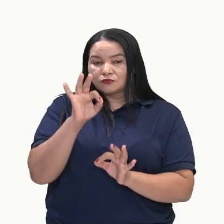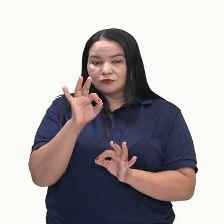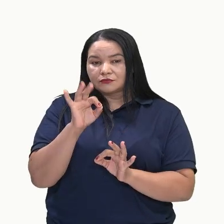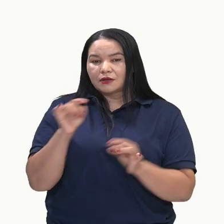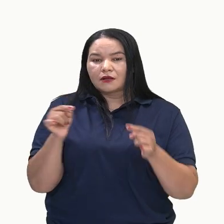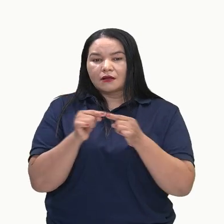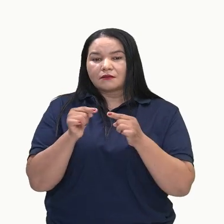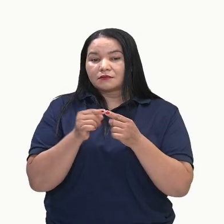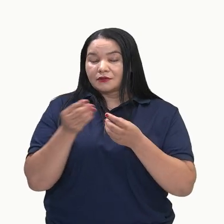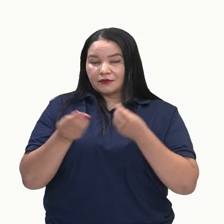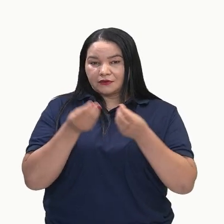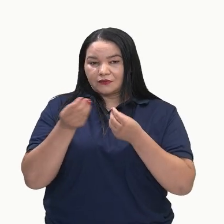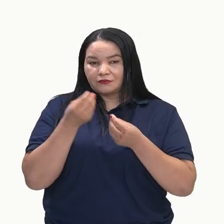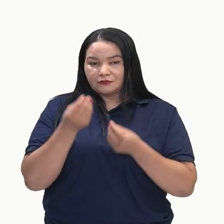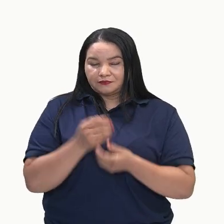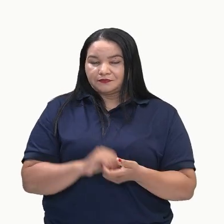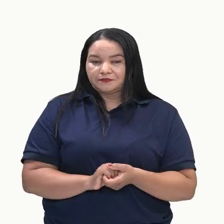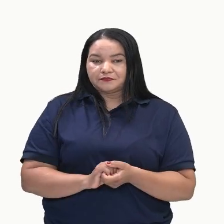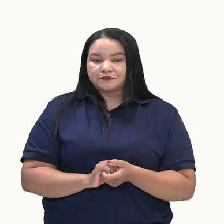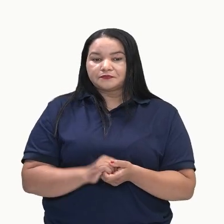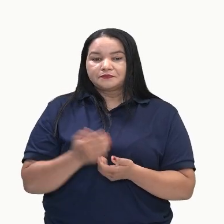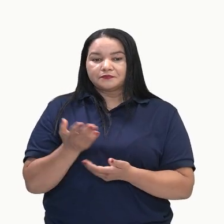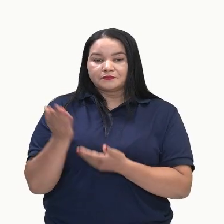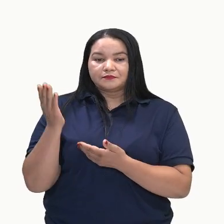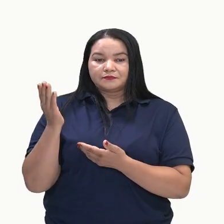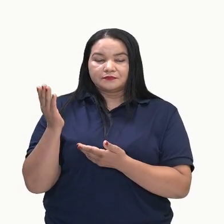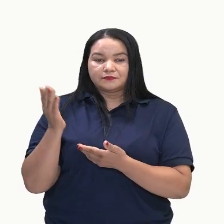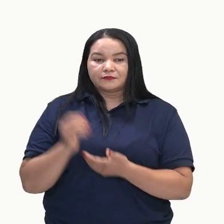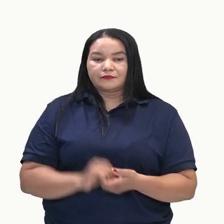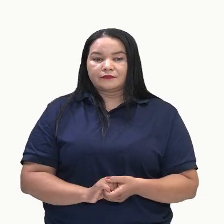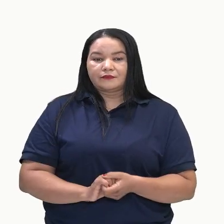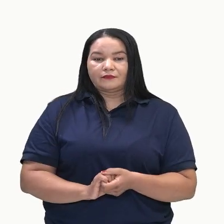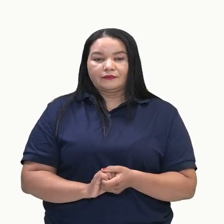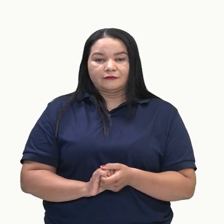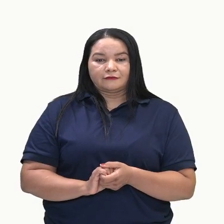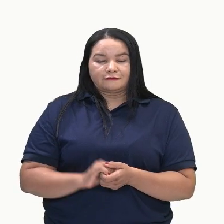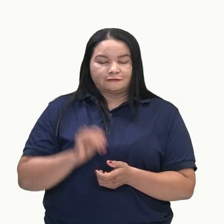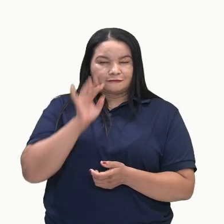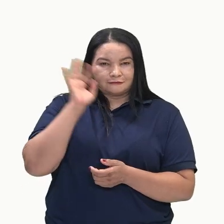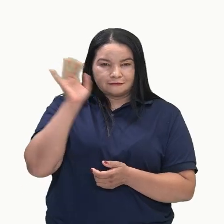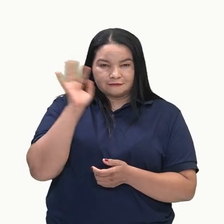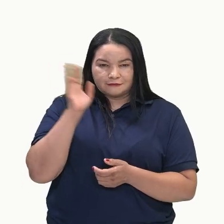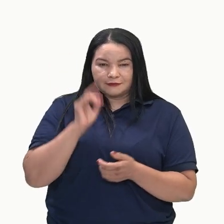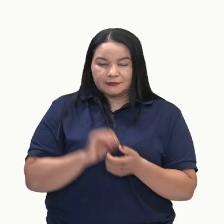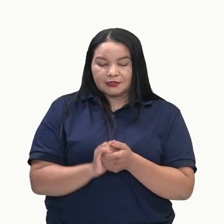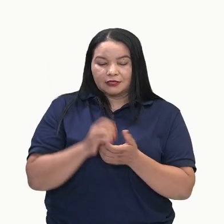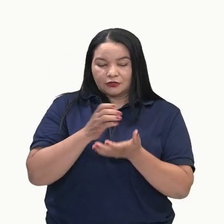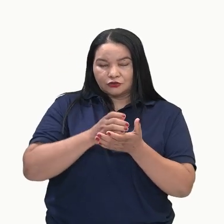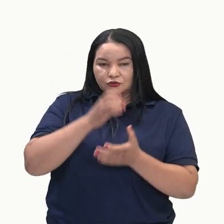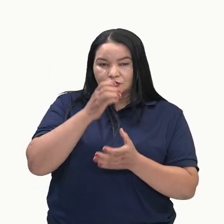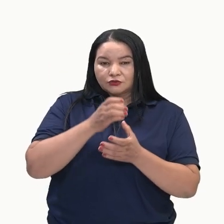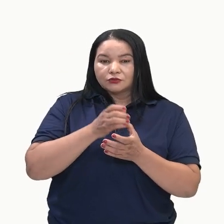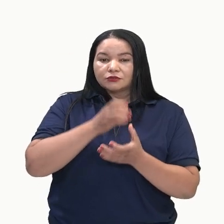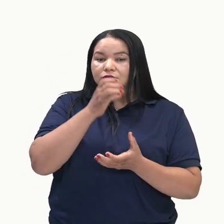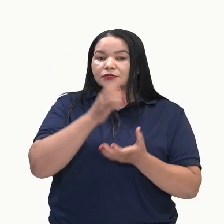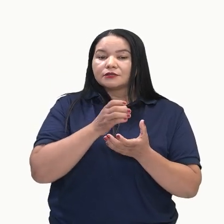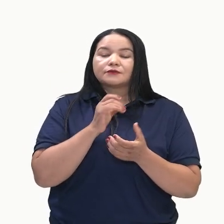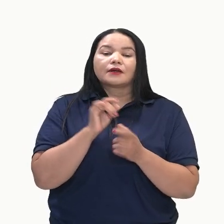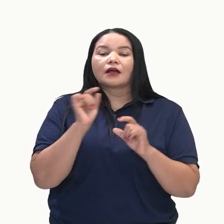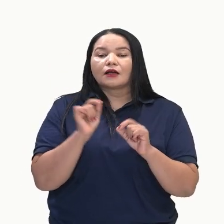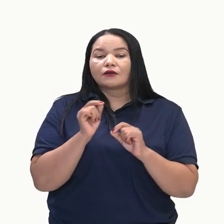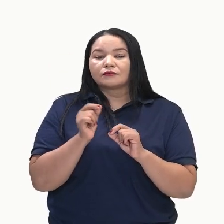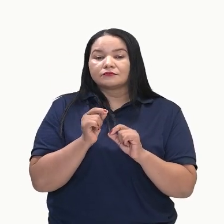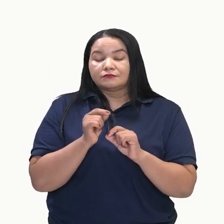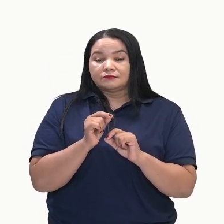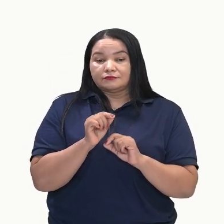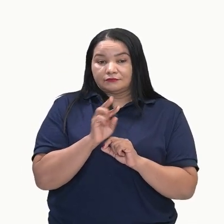fórmula? Vem comigo então aqui nesse exemplo. Imagine um cilindro com raio da base, aí que a gente chama de R, de